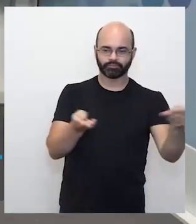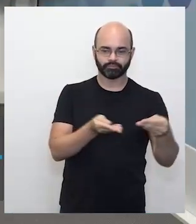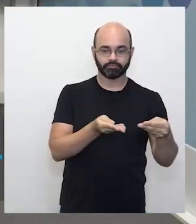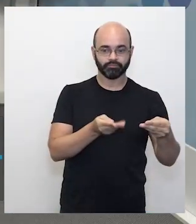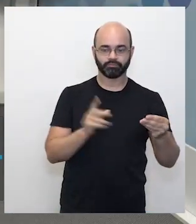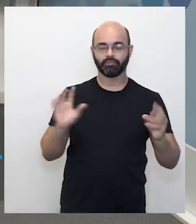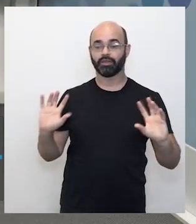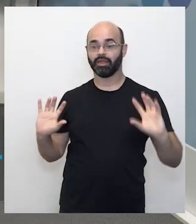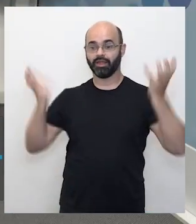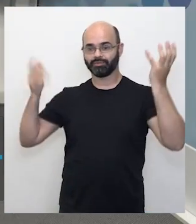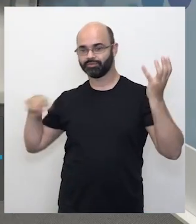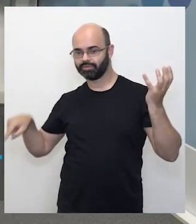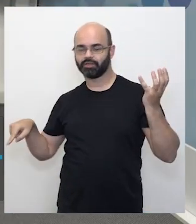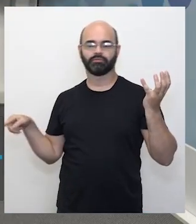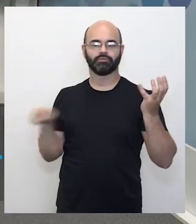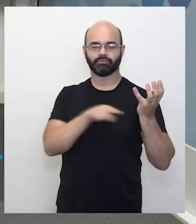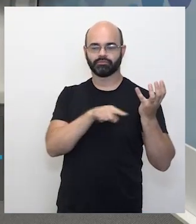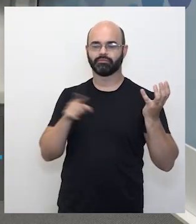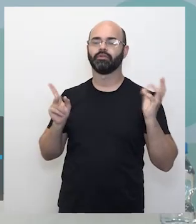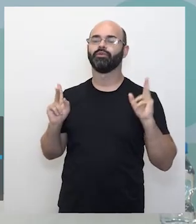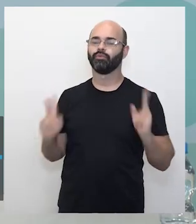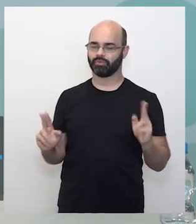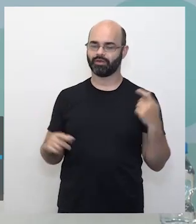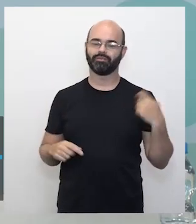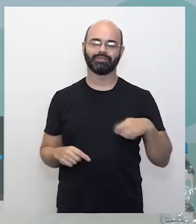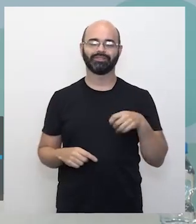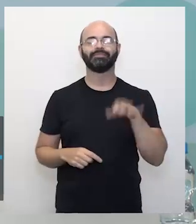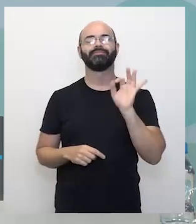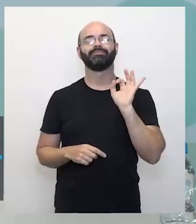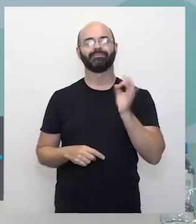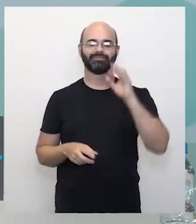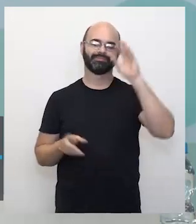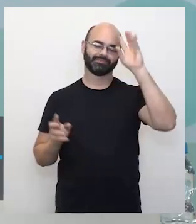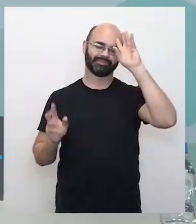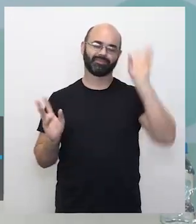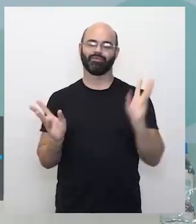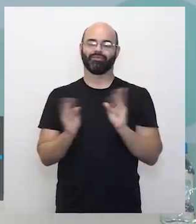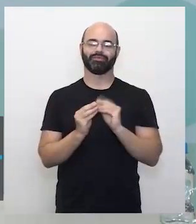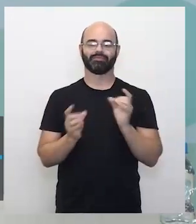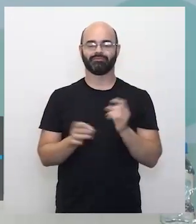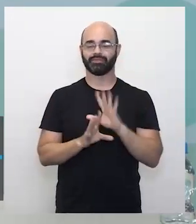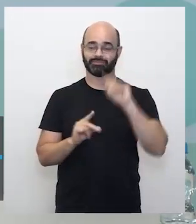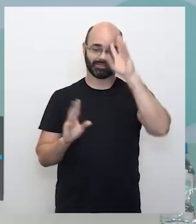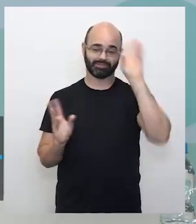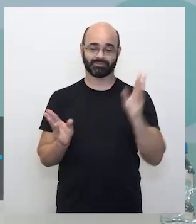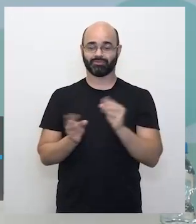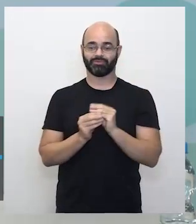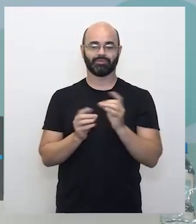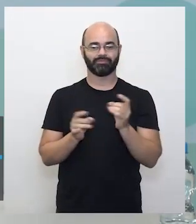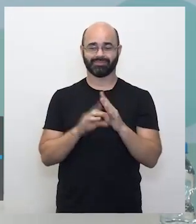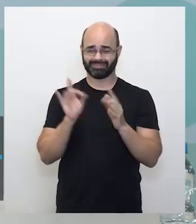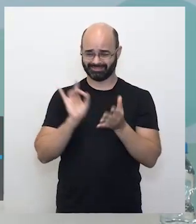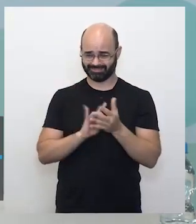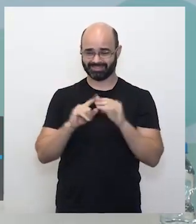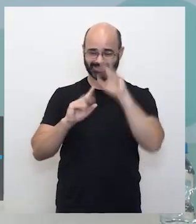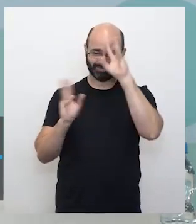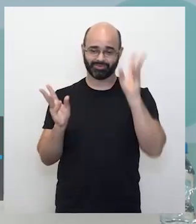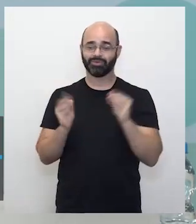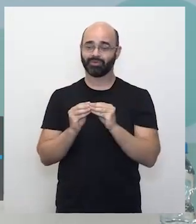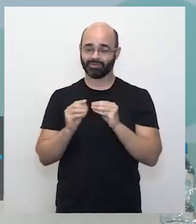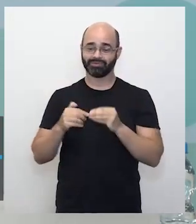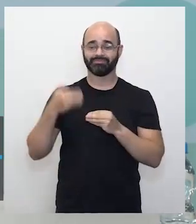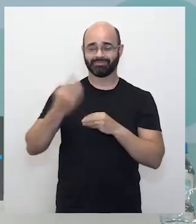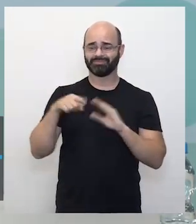resultados. Exato, e assim, você chega ali a uma conclusão. Mas às vezes essa conclusão não é uma conclusão, ela te dá mais perguntas, ela te traz